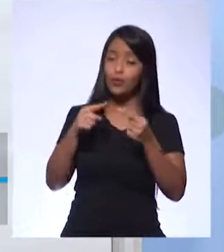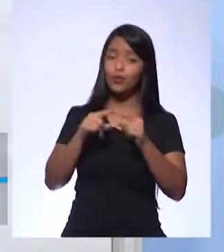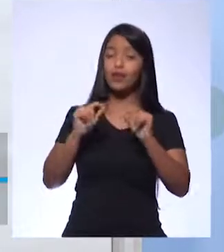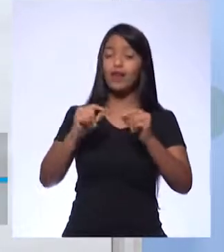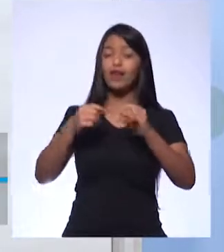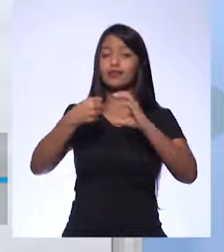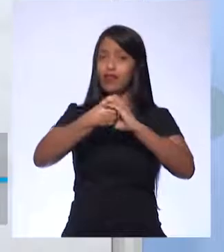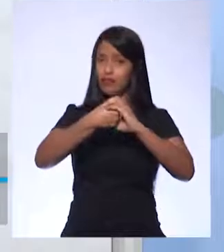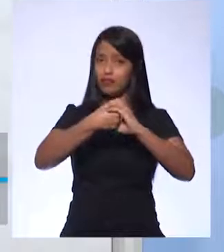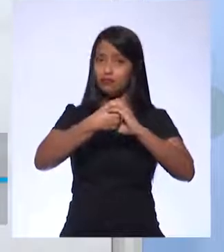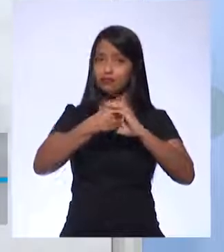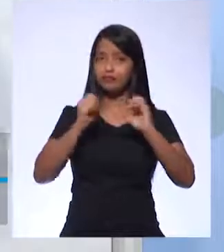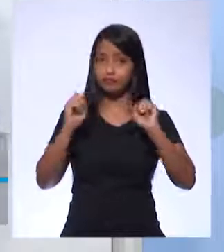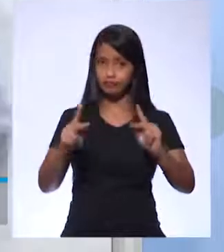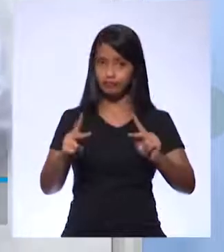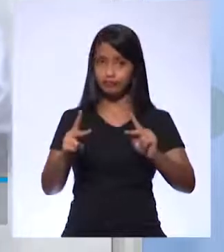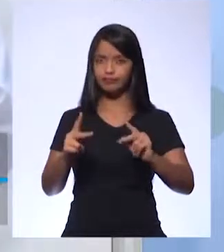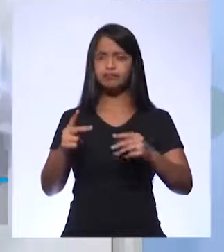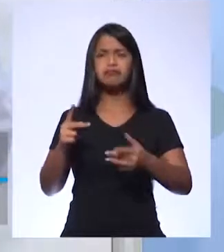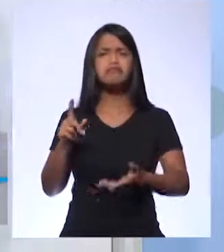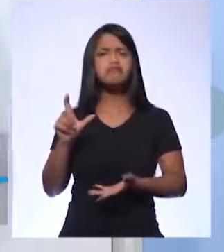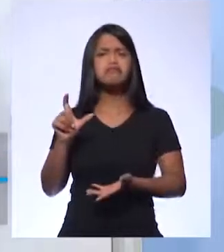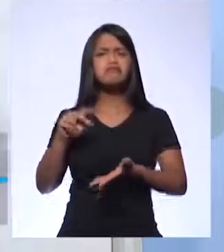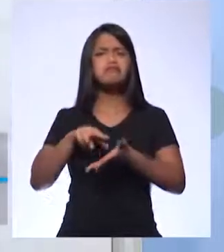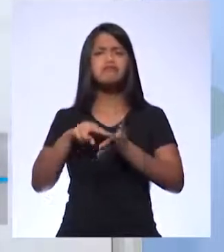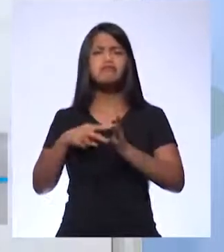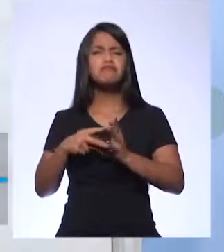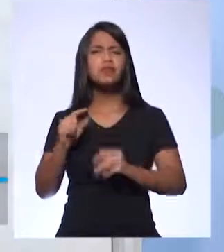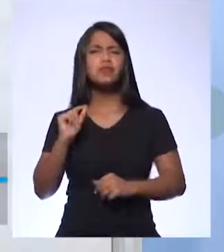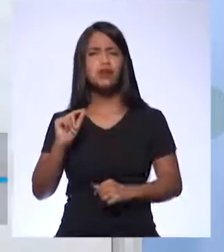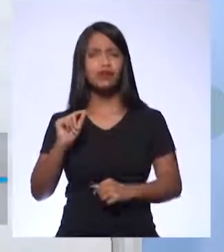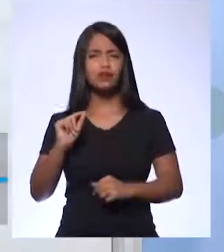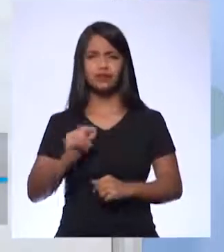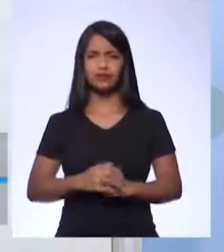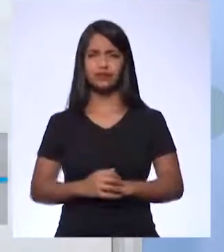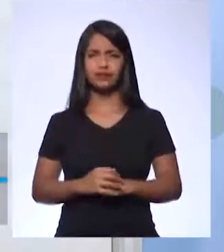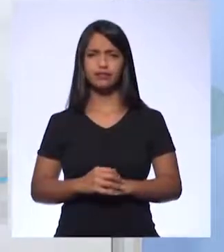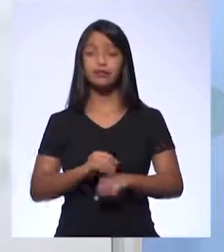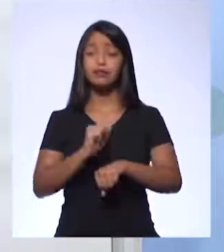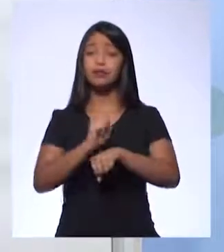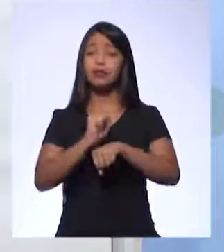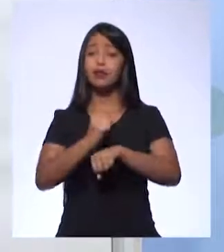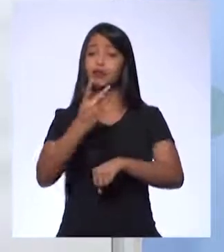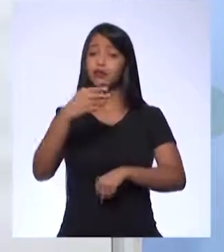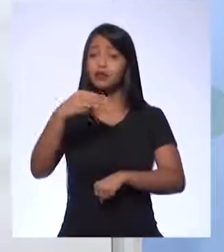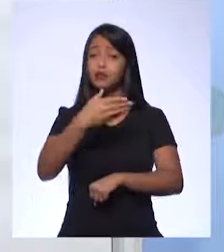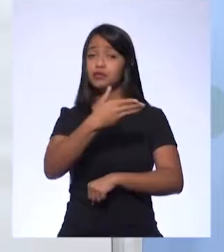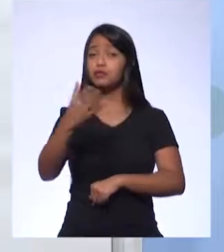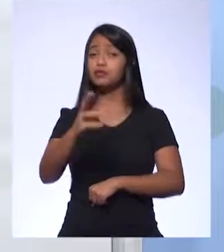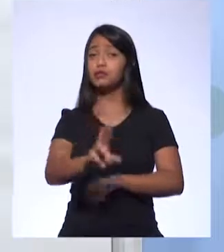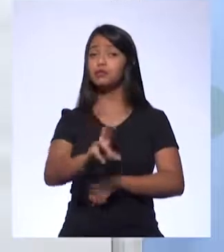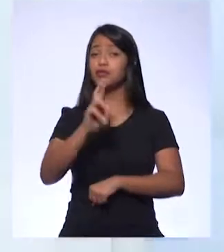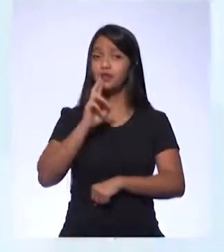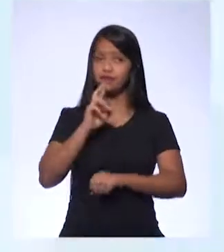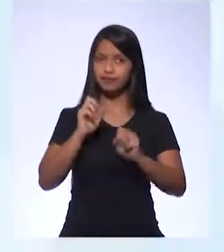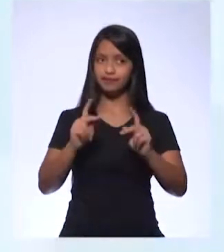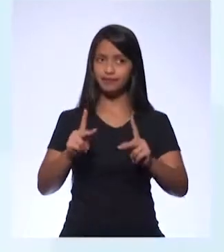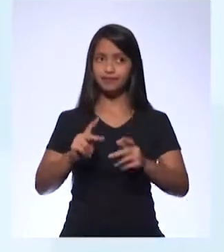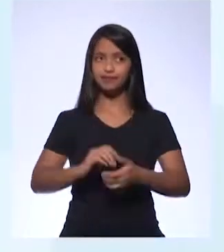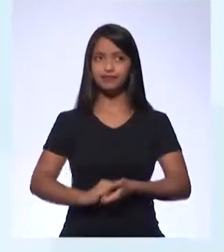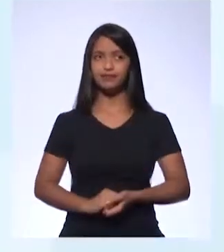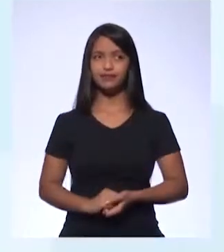da célula. O que será que essa palavra significa? Fagocitose. Eu vou dar aí 2 minutinhos para você tentar dizer para mim o que é isso.